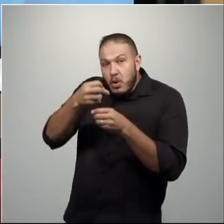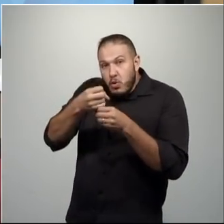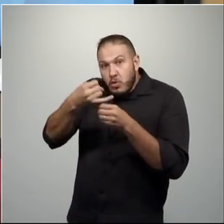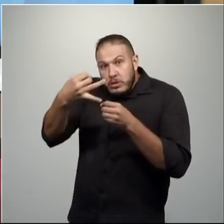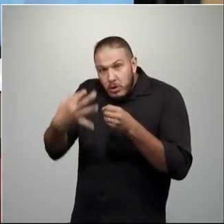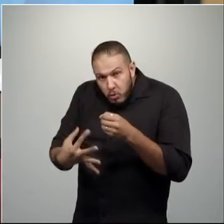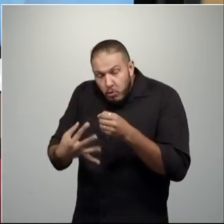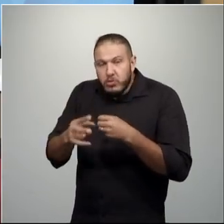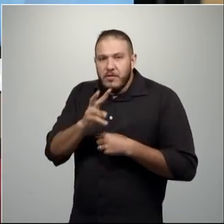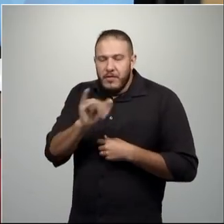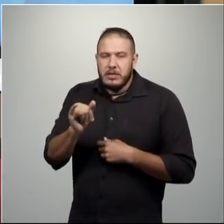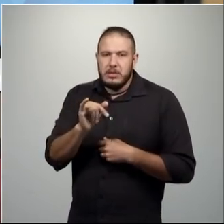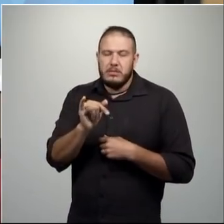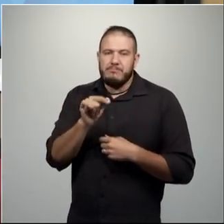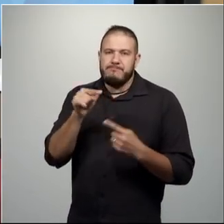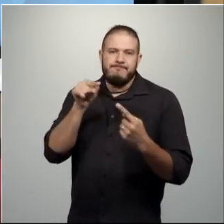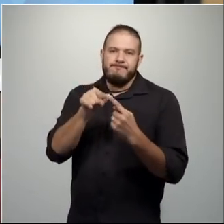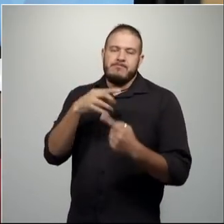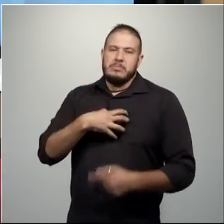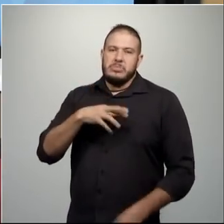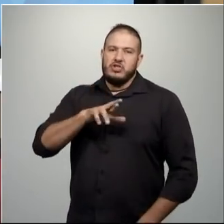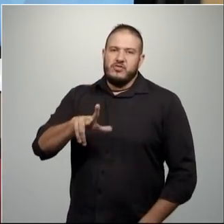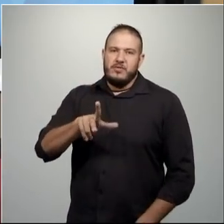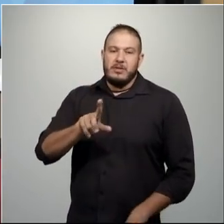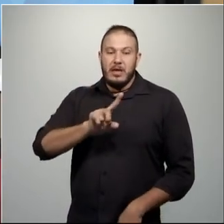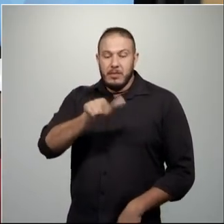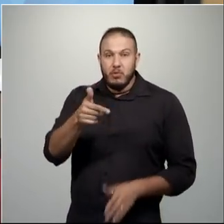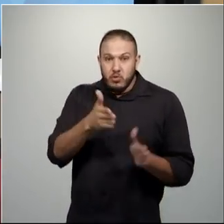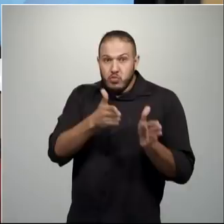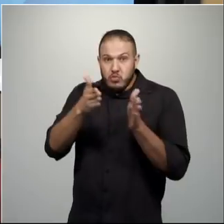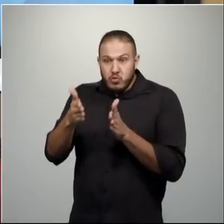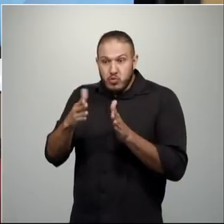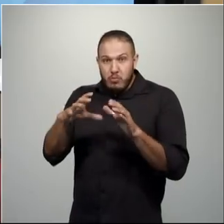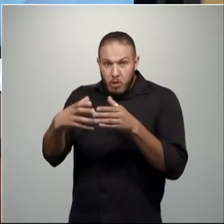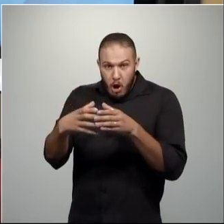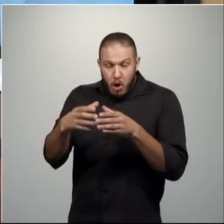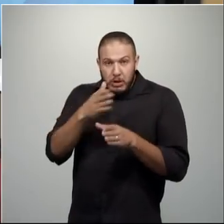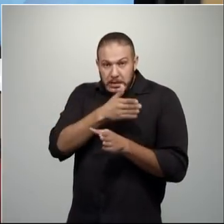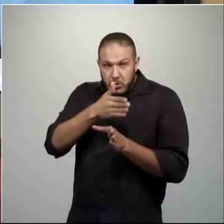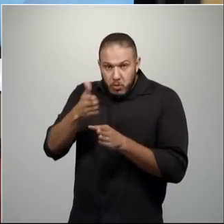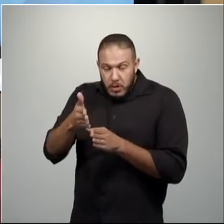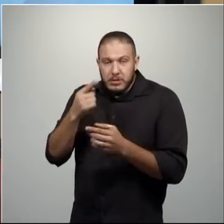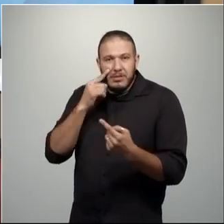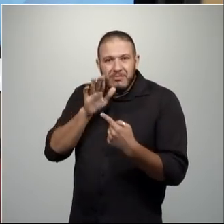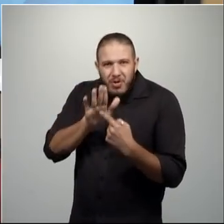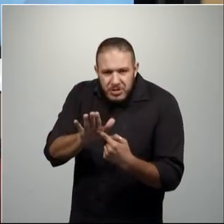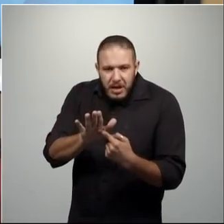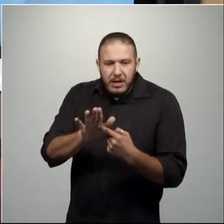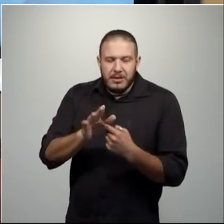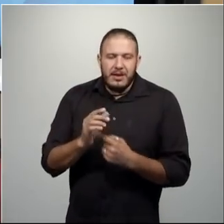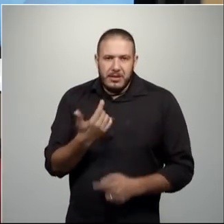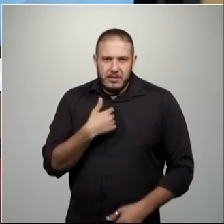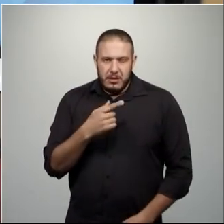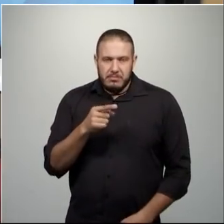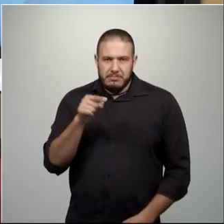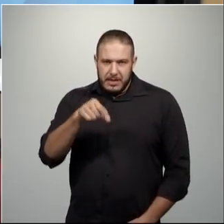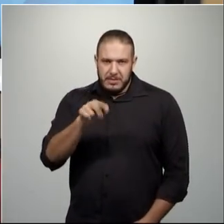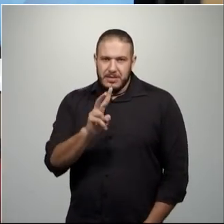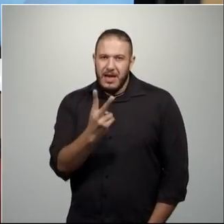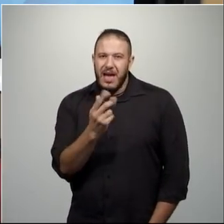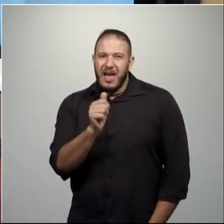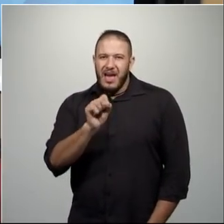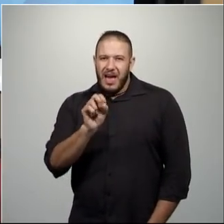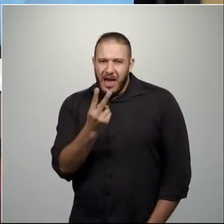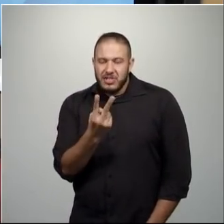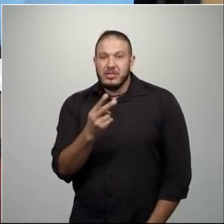se um é diferente e aí o bloco que vem logo na seqüência que apontava para esse valor de hash 07 o que vai acontecer